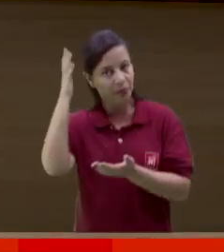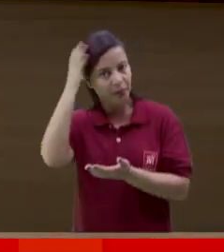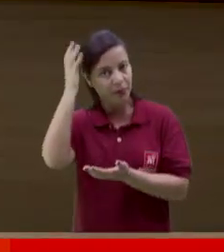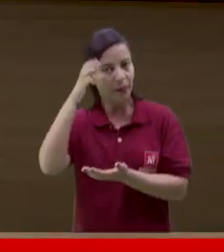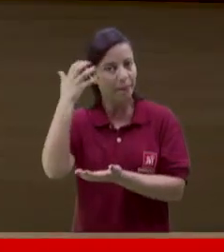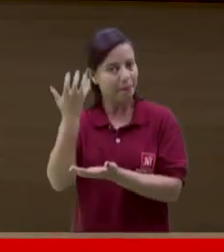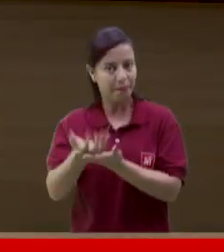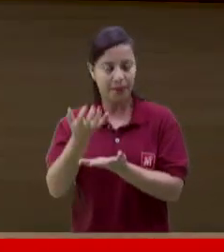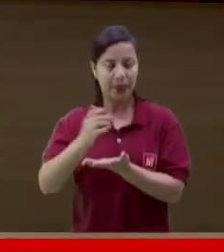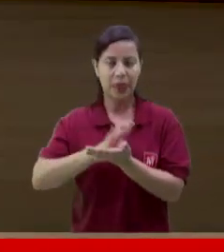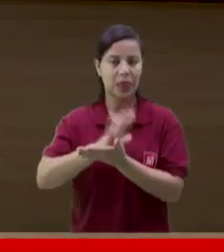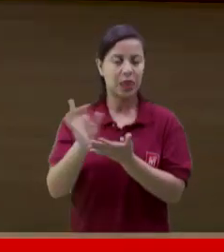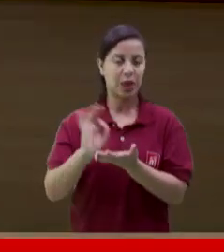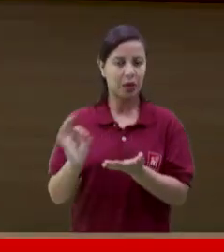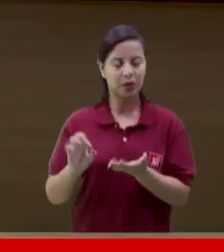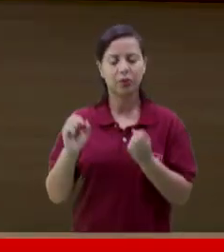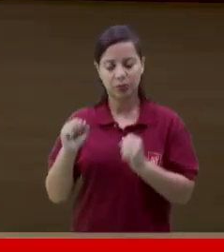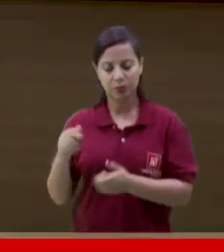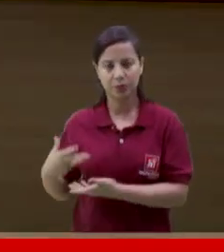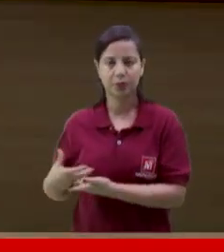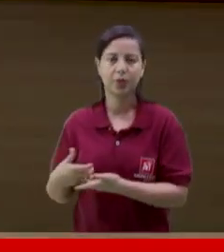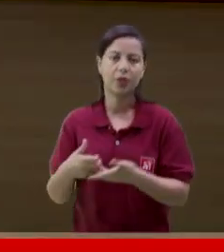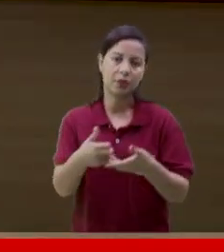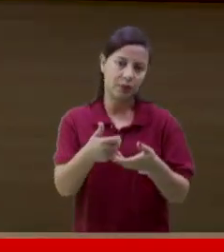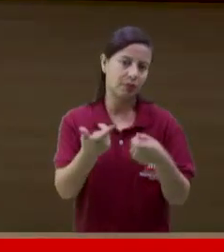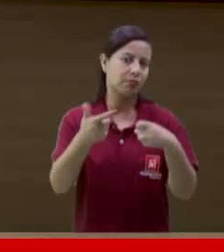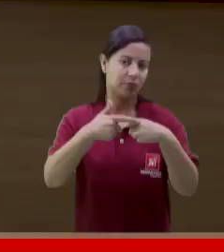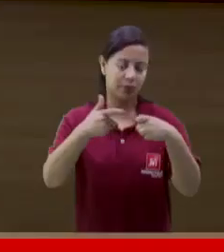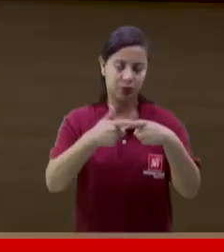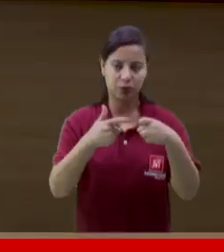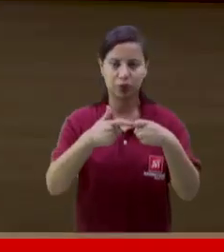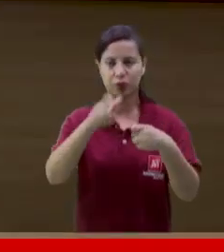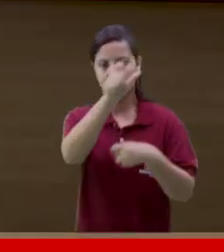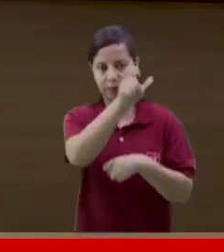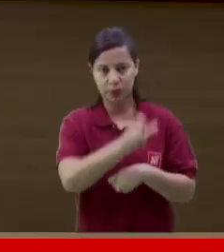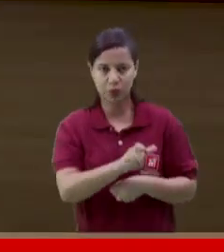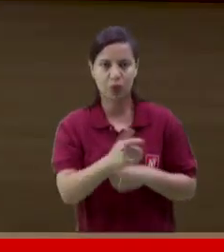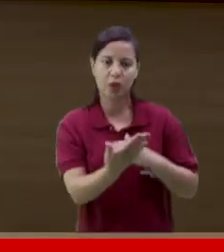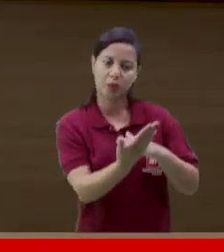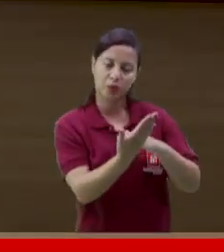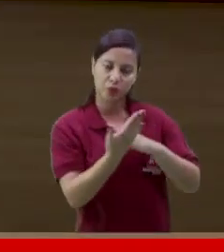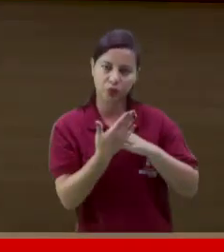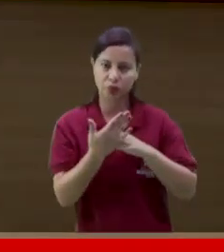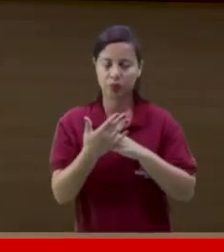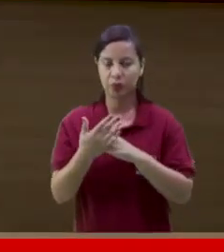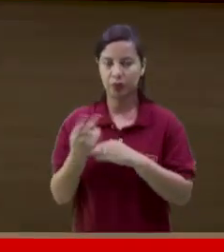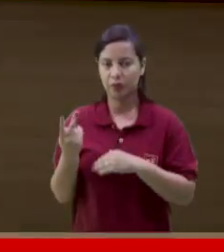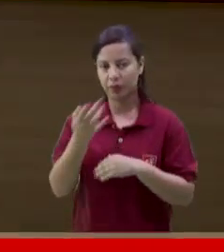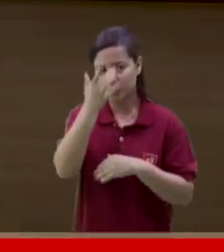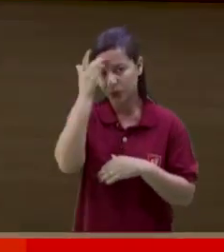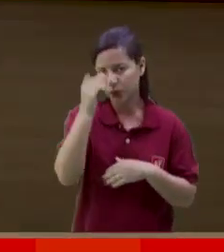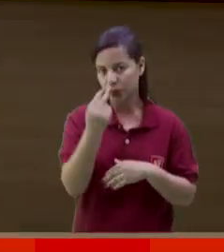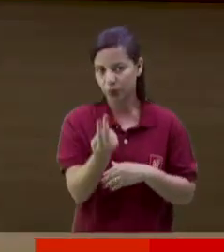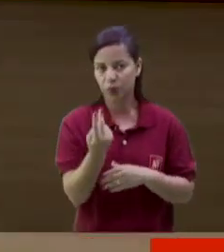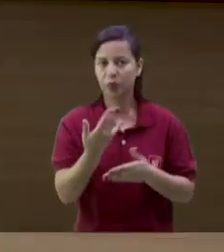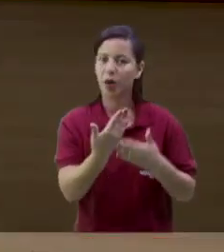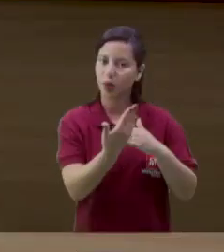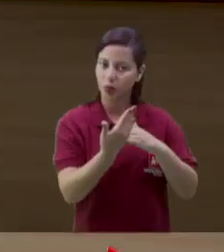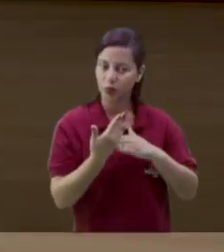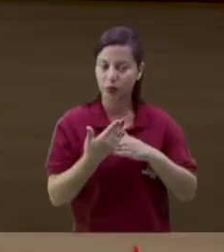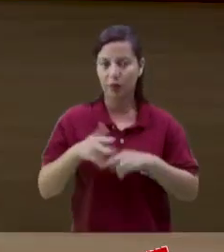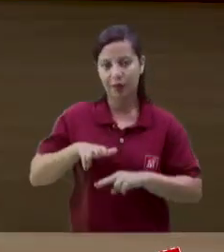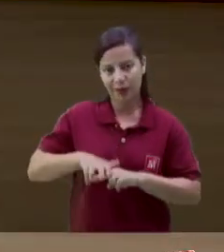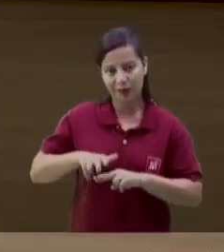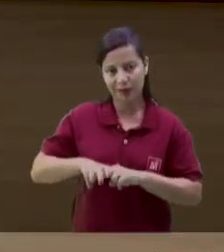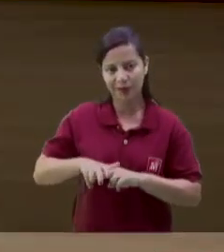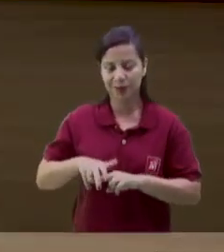posso sim providenciar o transporte com auxílio de um socorrista ou de 2 socorristas, utilizando a técnica da